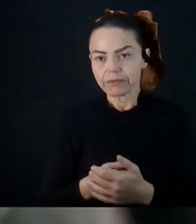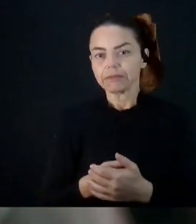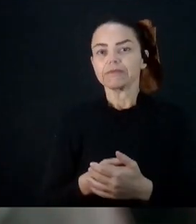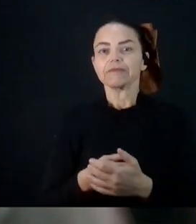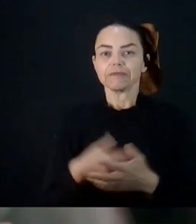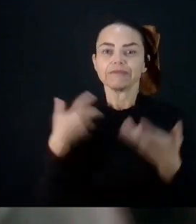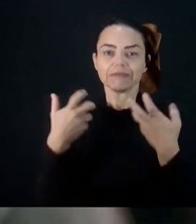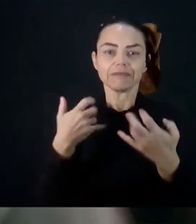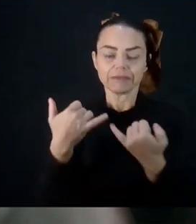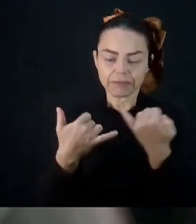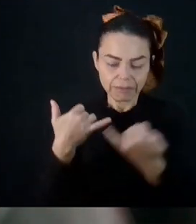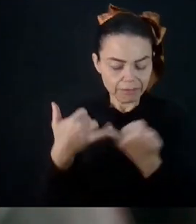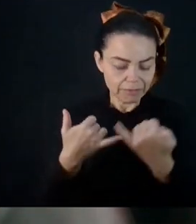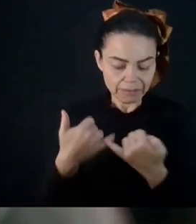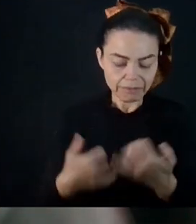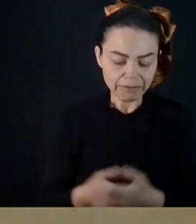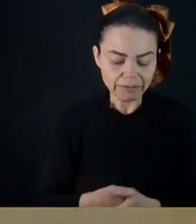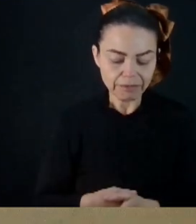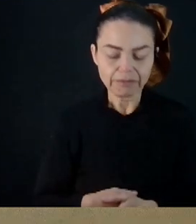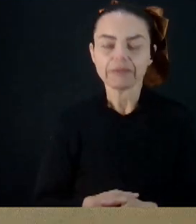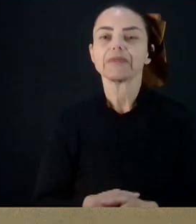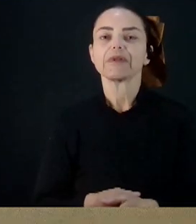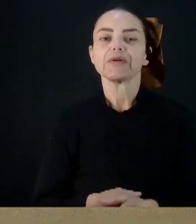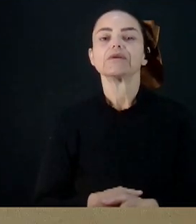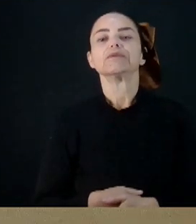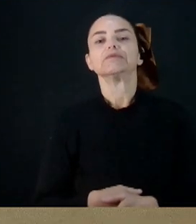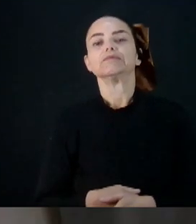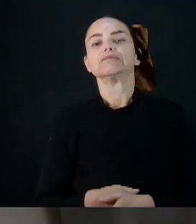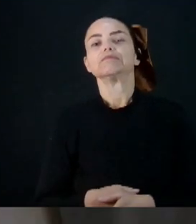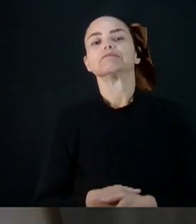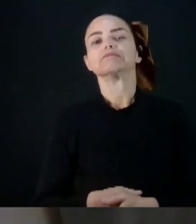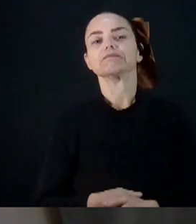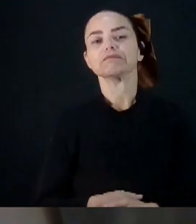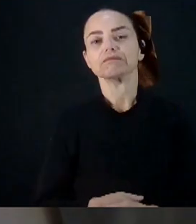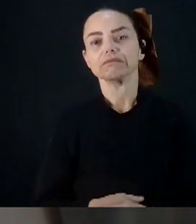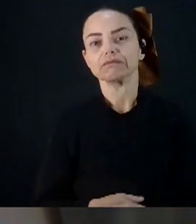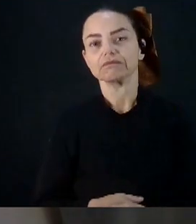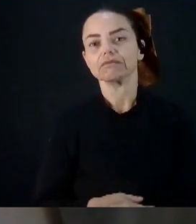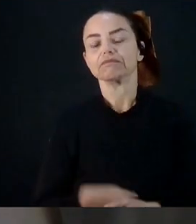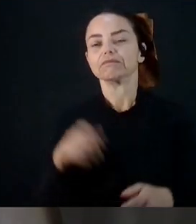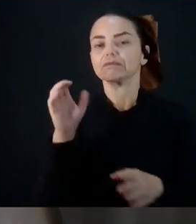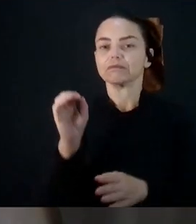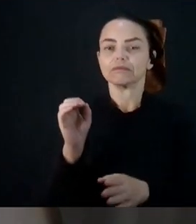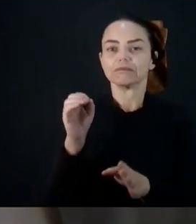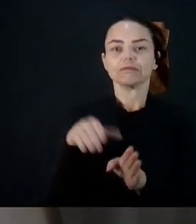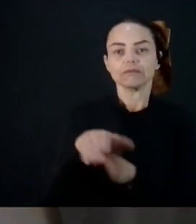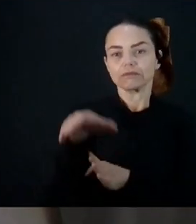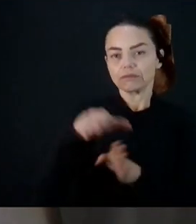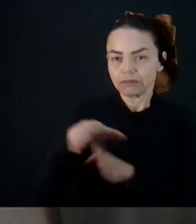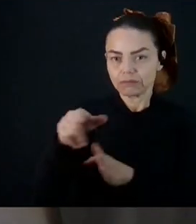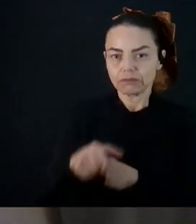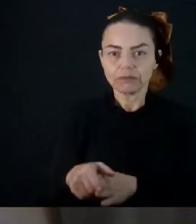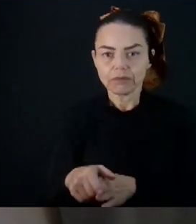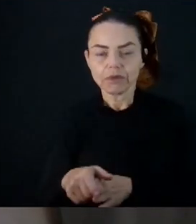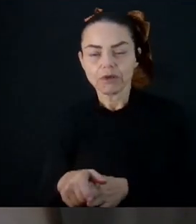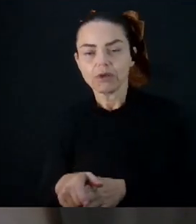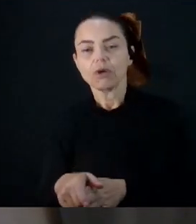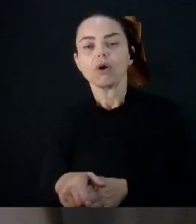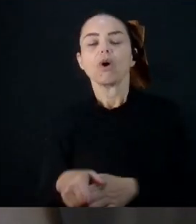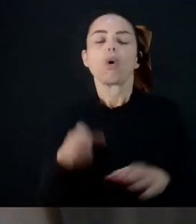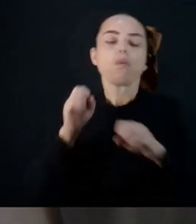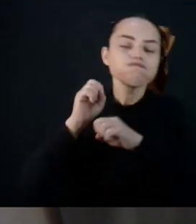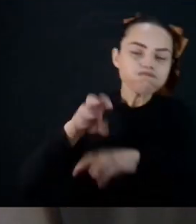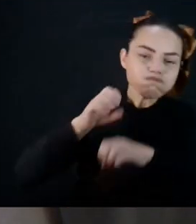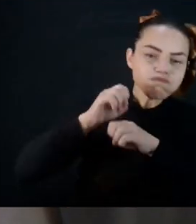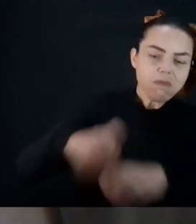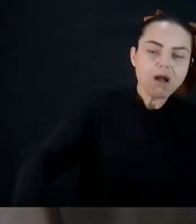brinca. Então não vai ficar na tela, né? O né, é de orientação. Olha. Então, psicoeducação, né? Então, tem